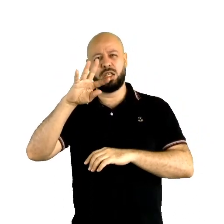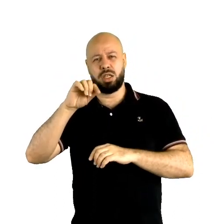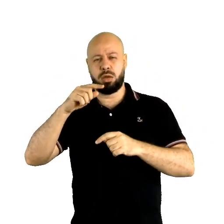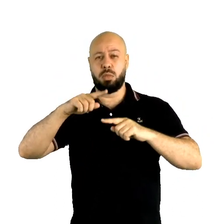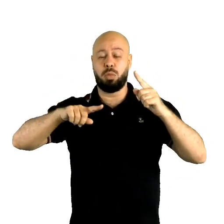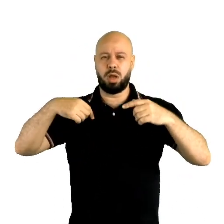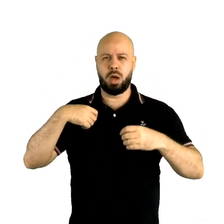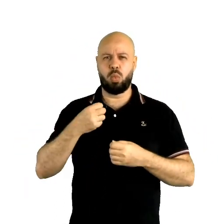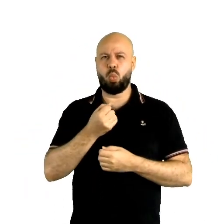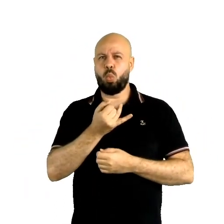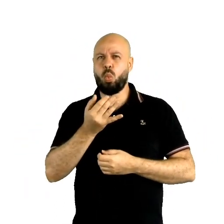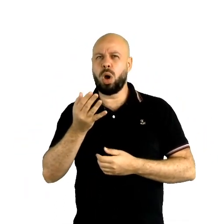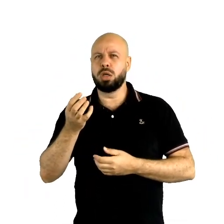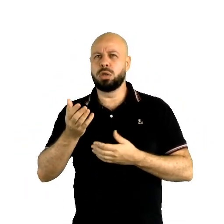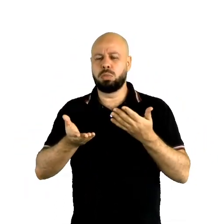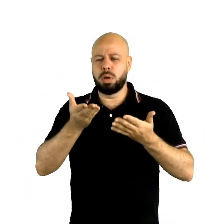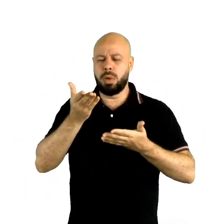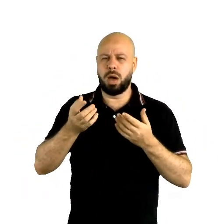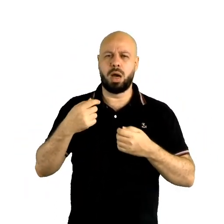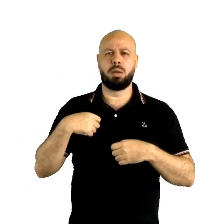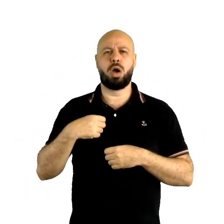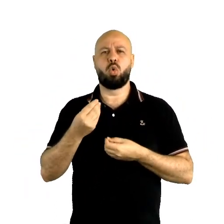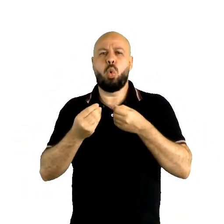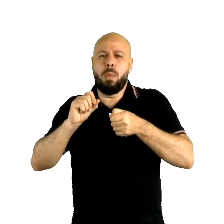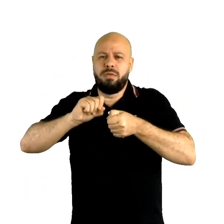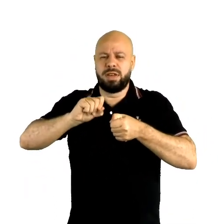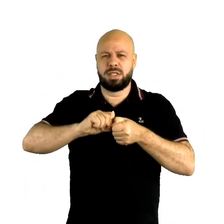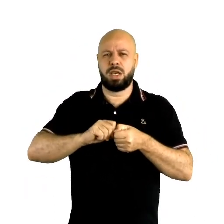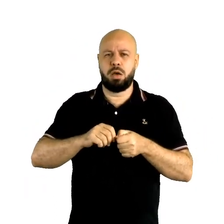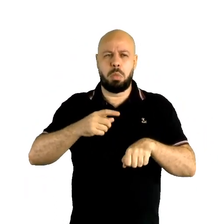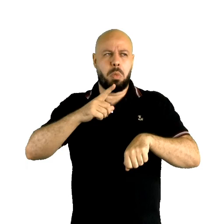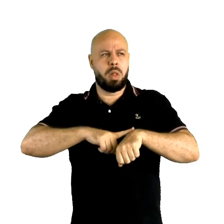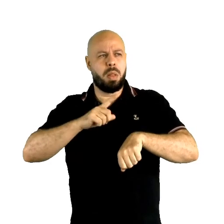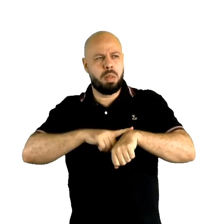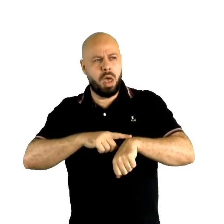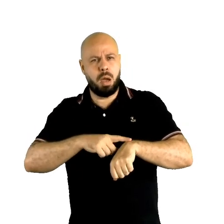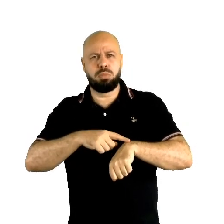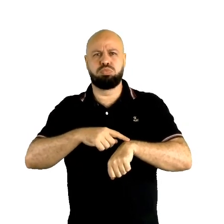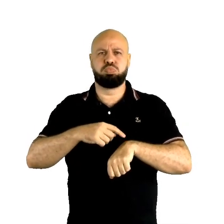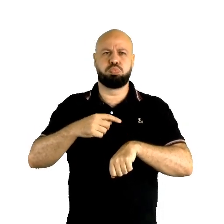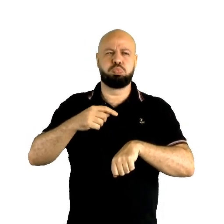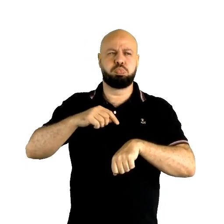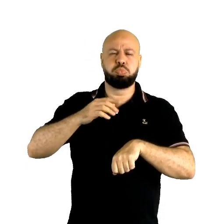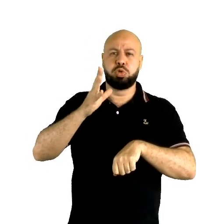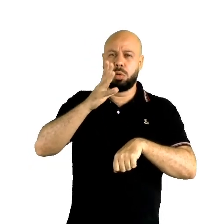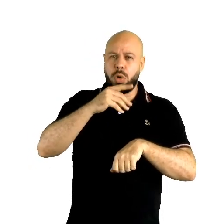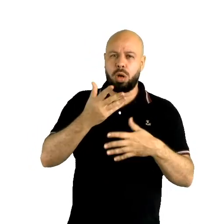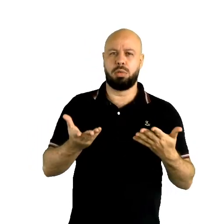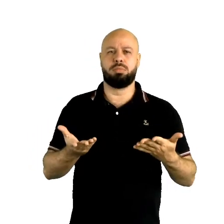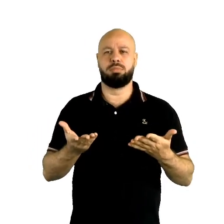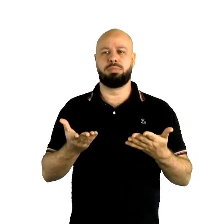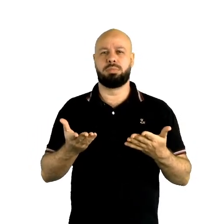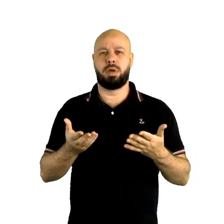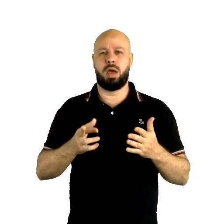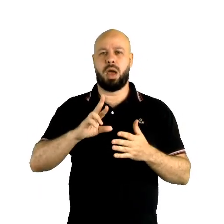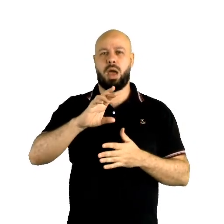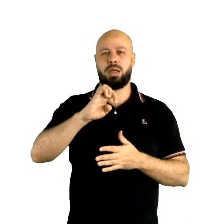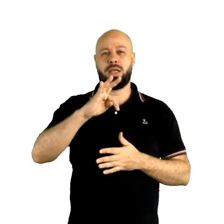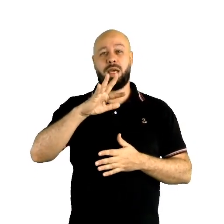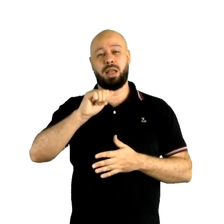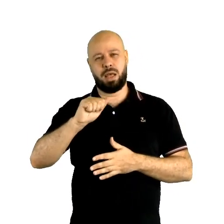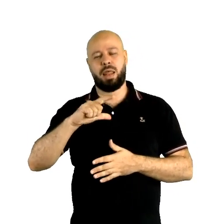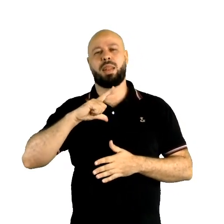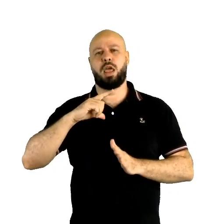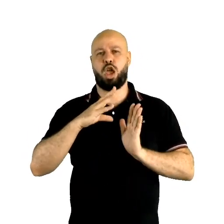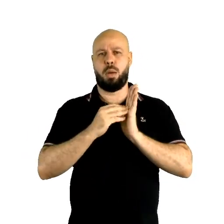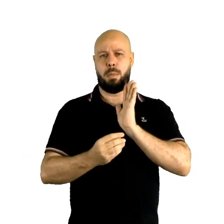as quantidades, o modo de fazer, o tempo que é gasto, tá vendo aí? Toda receita segue um